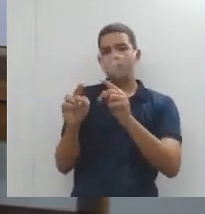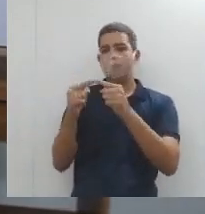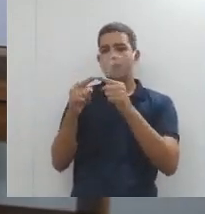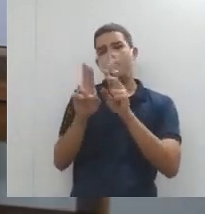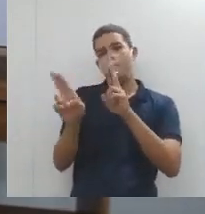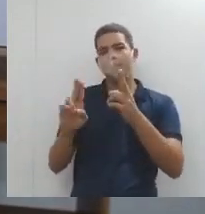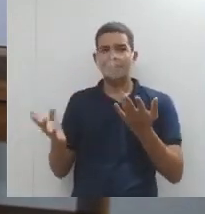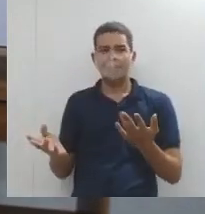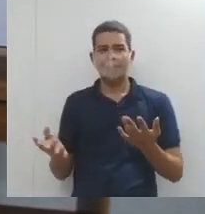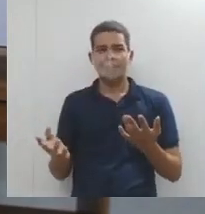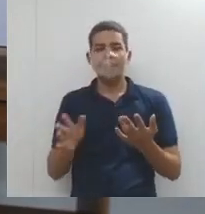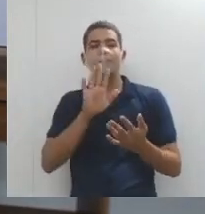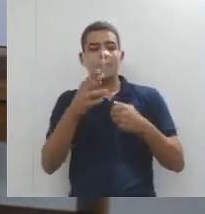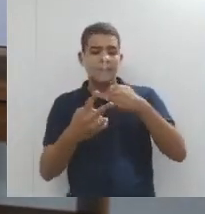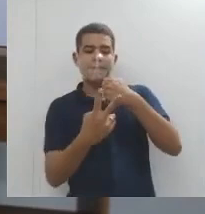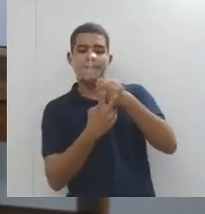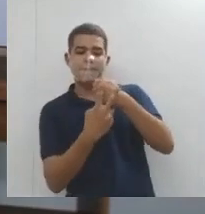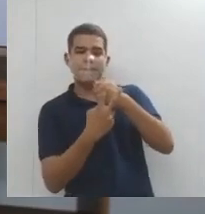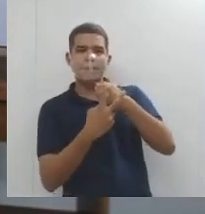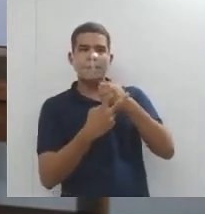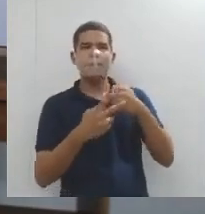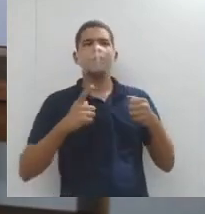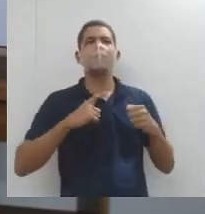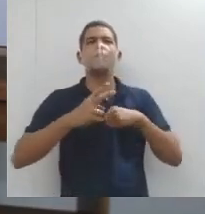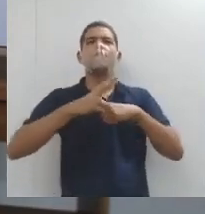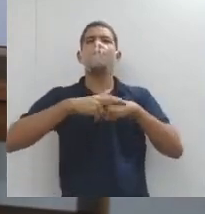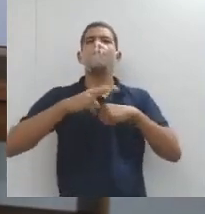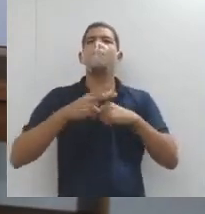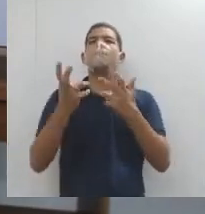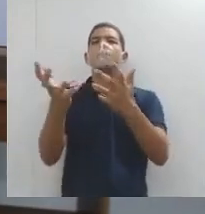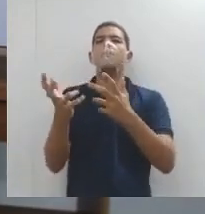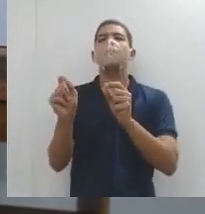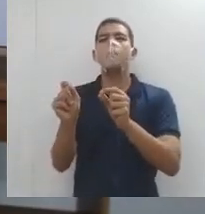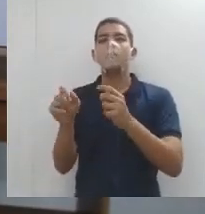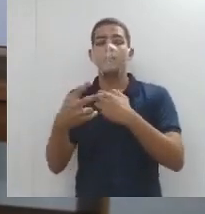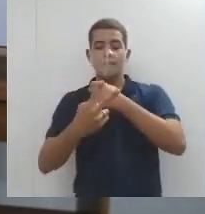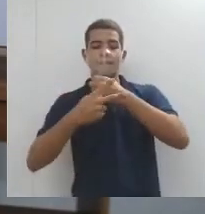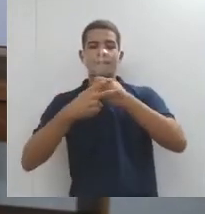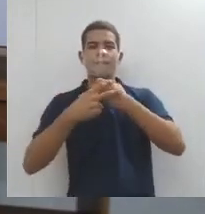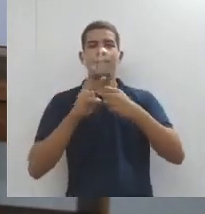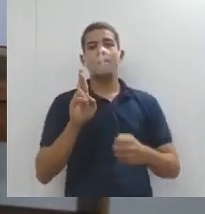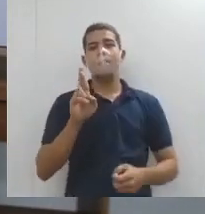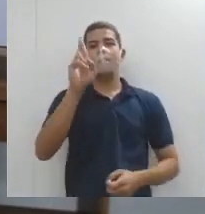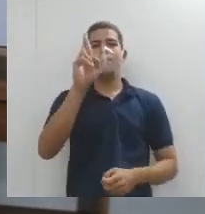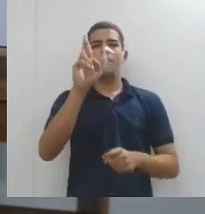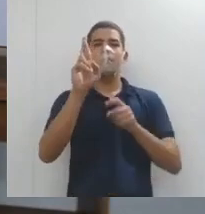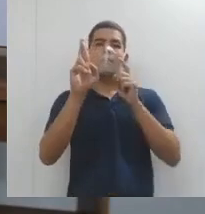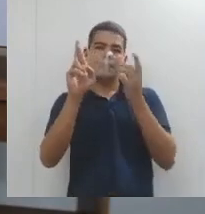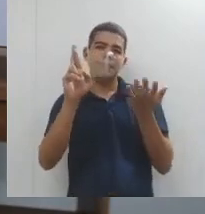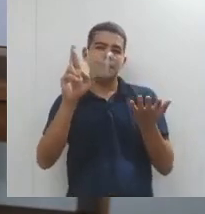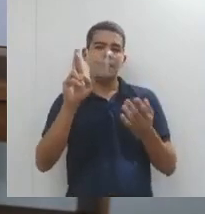verbo. O verbo regendo, o verbo determinando o que é que ele quer, ou se ele não quer, que é o caso do intransitivo,